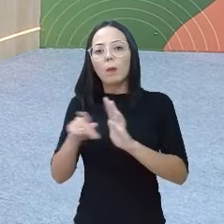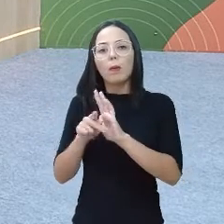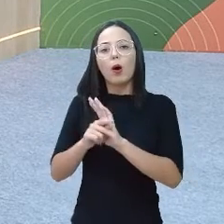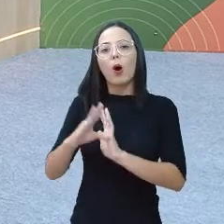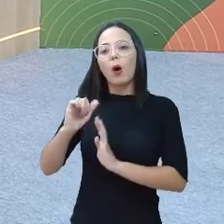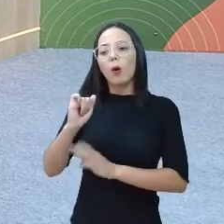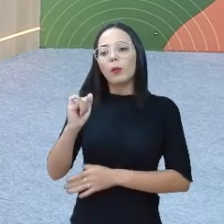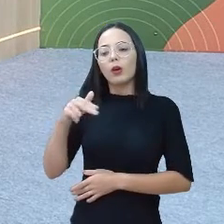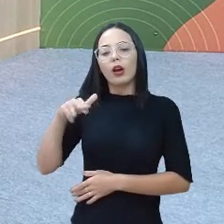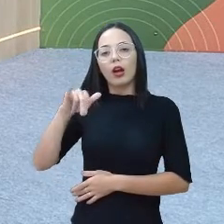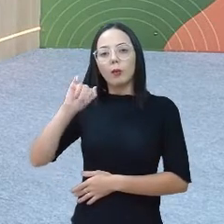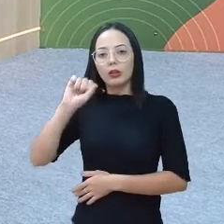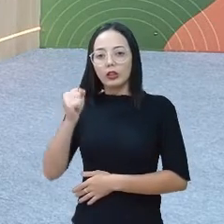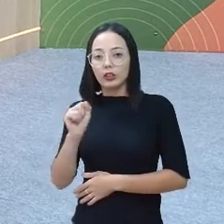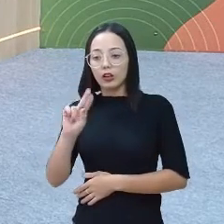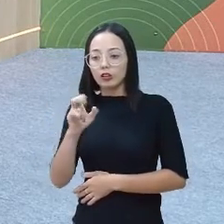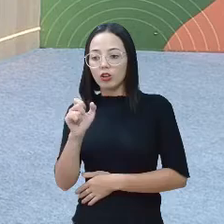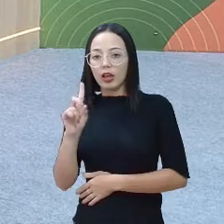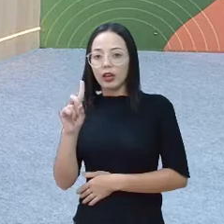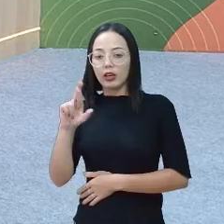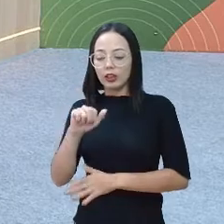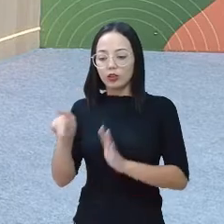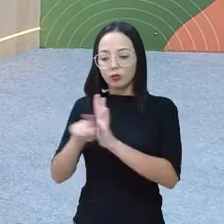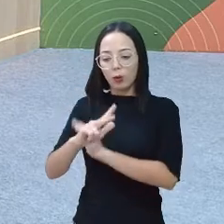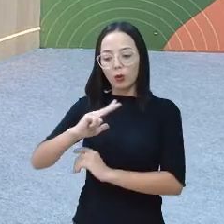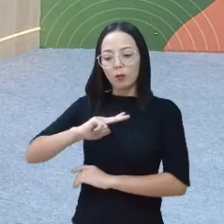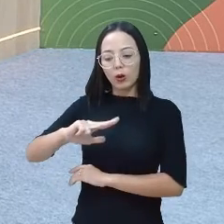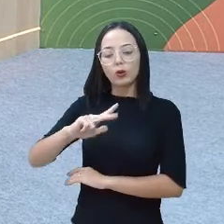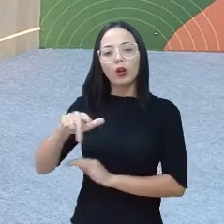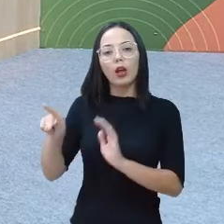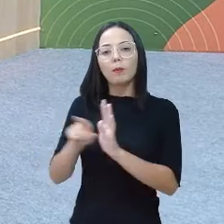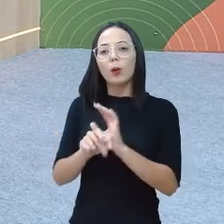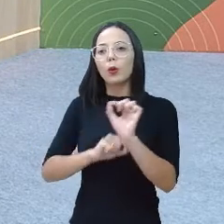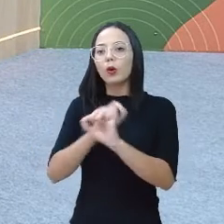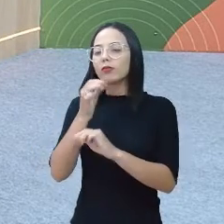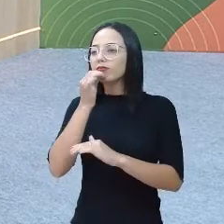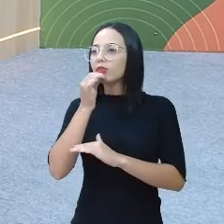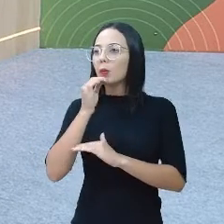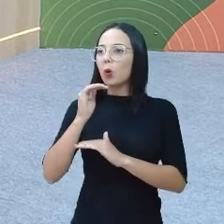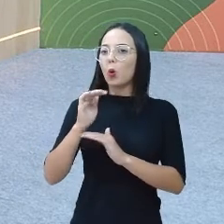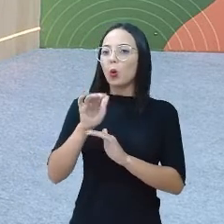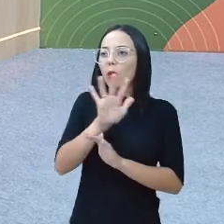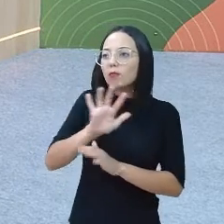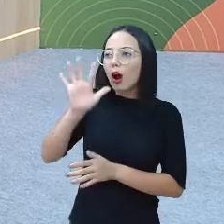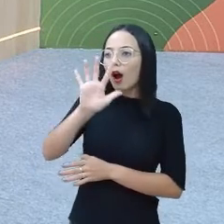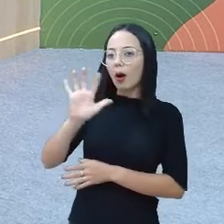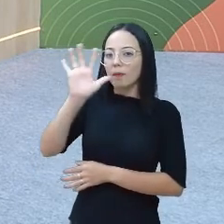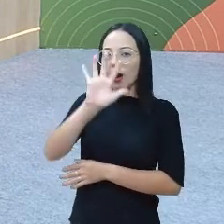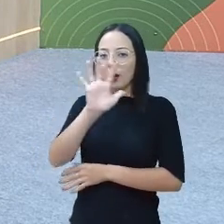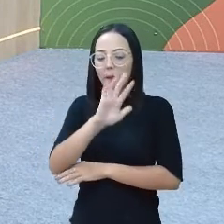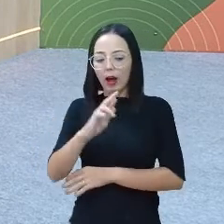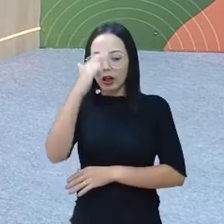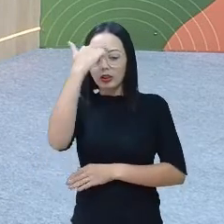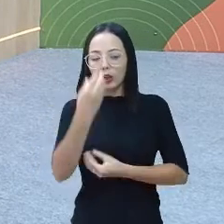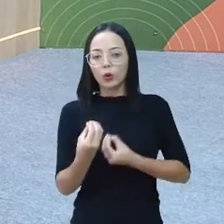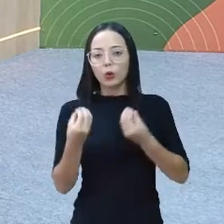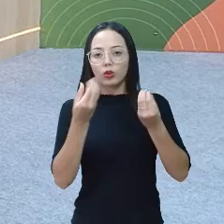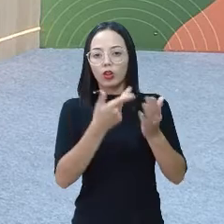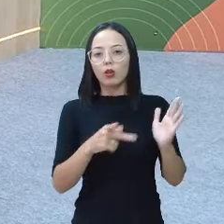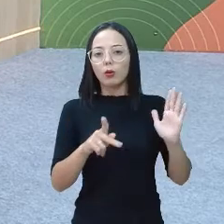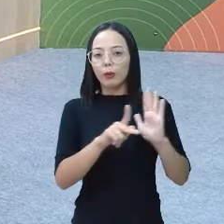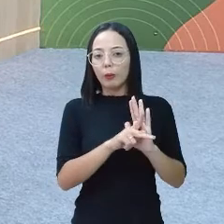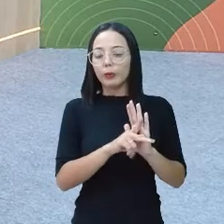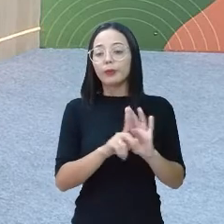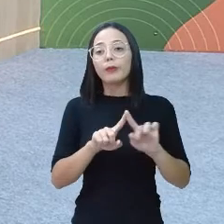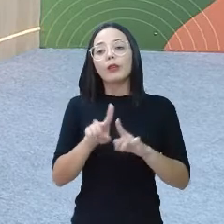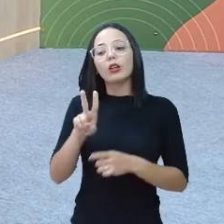capitanias hereditárias implementadas pelos portugueses, que eram faixas estreitas de terra que foram entregues a capitães donatários. Então,